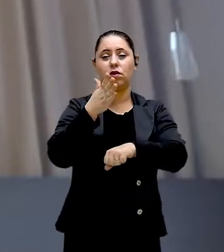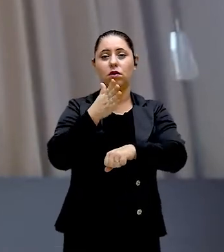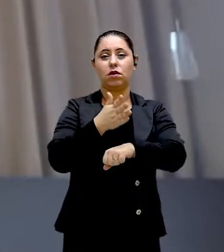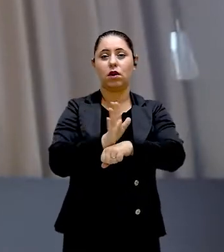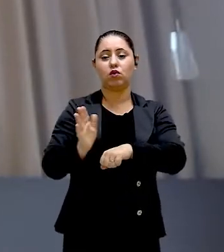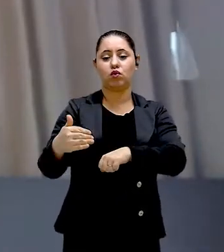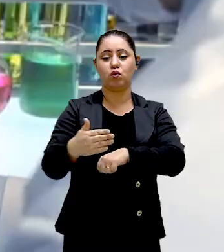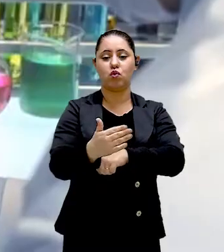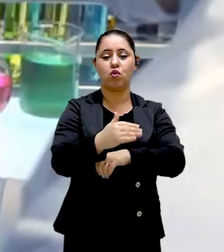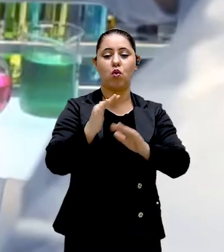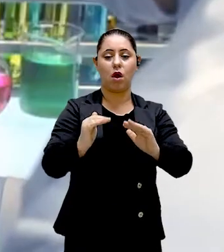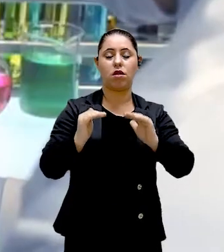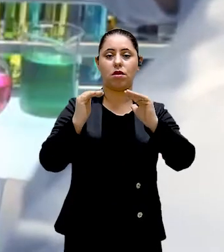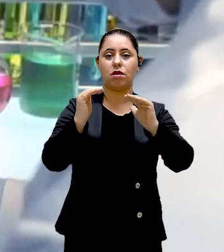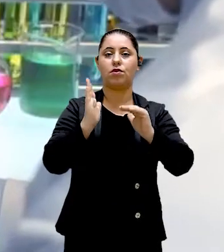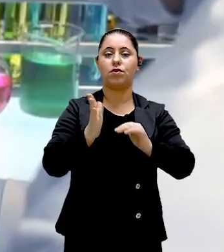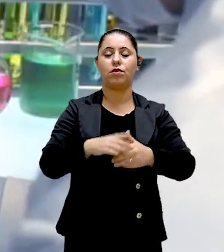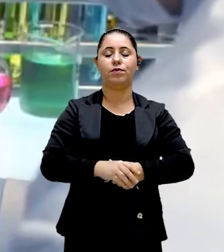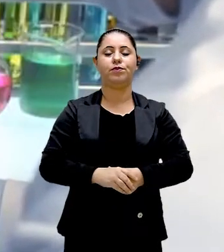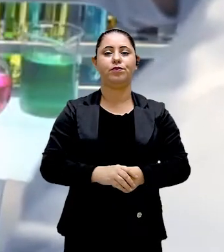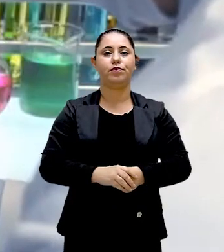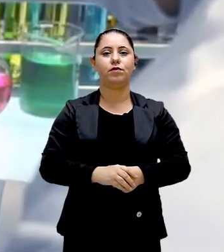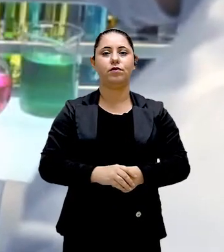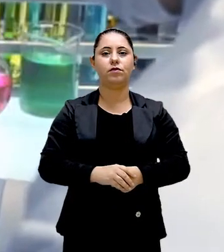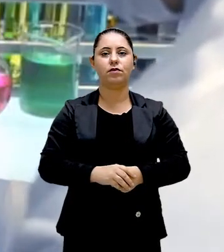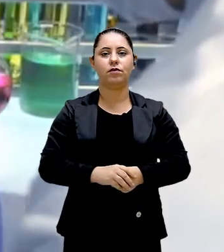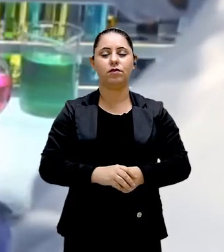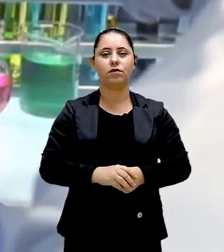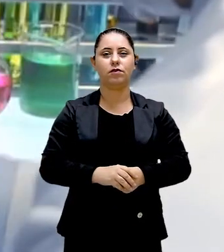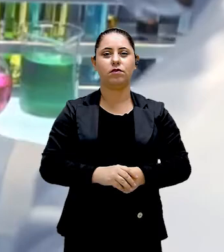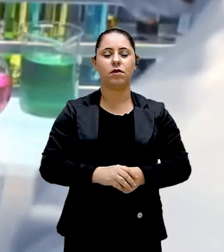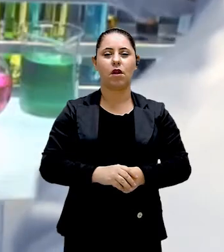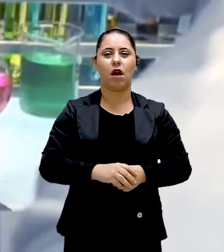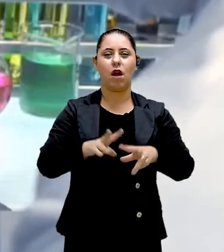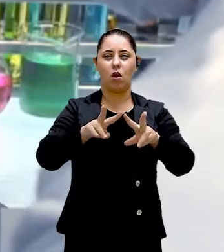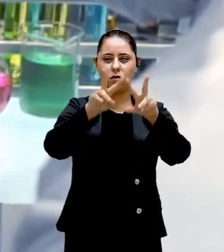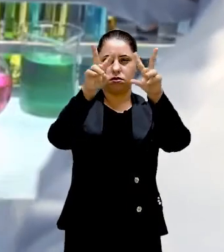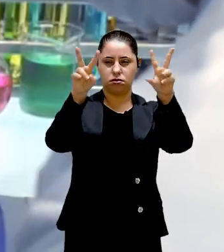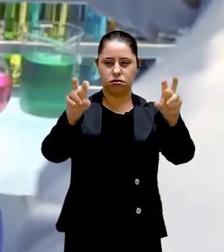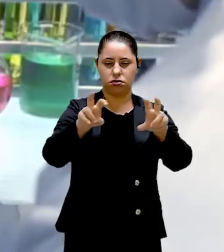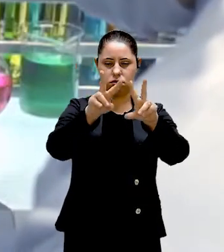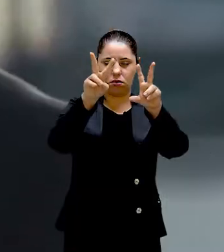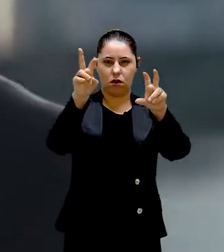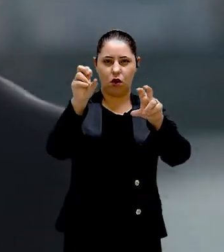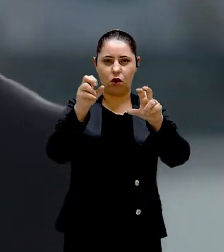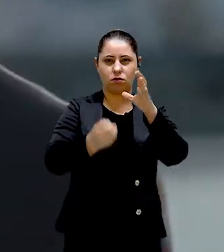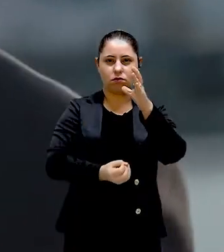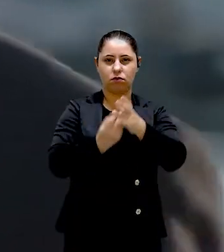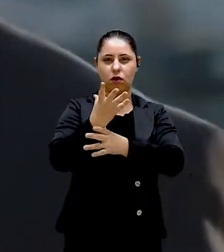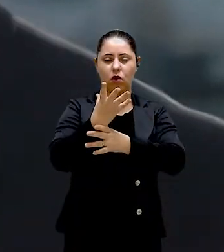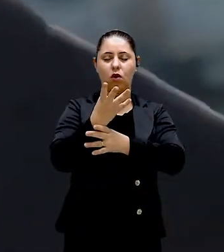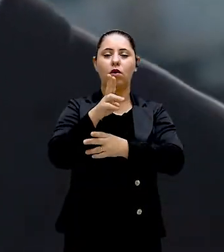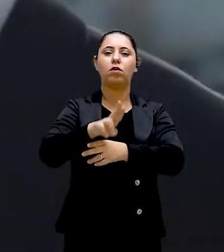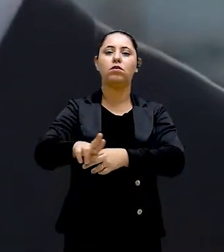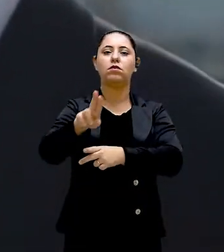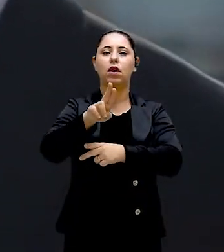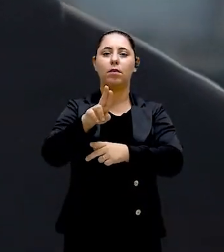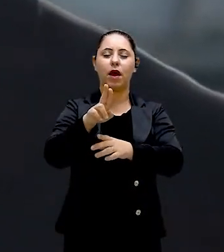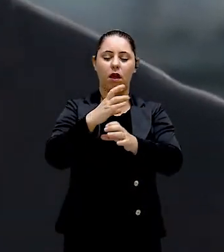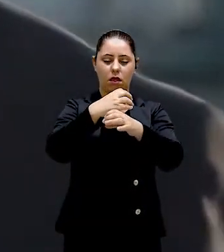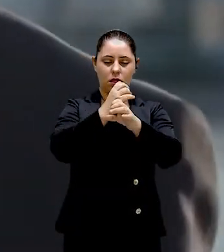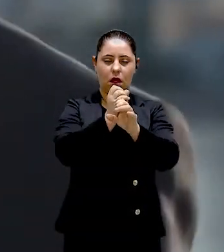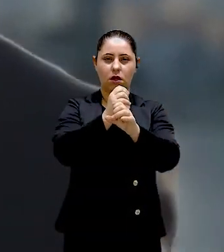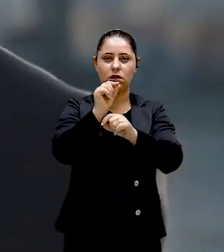com peixes adultos. A computação gráfica surge ainda como outra alternativa para analisar casos de inalação